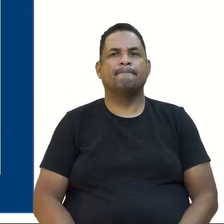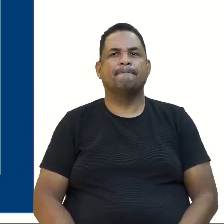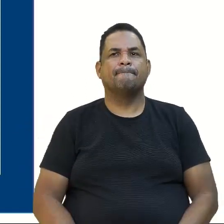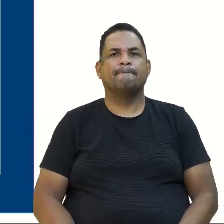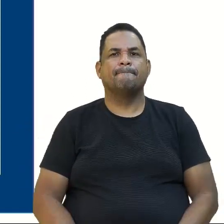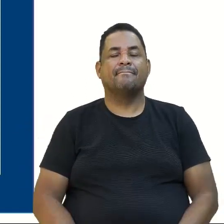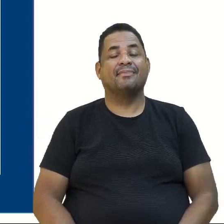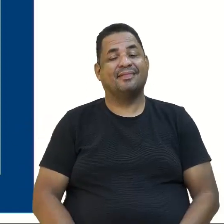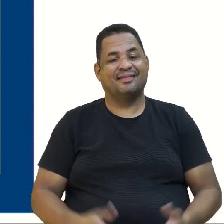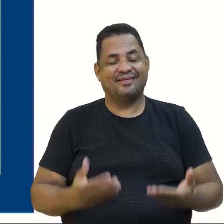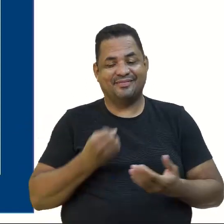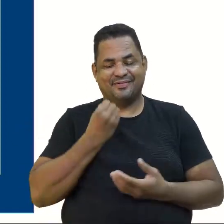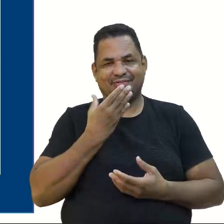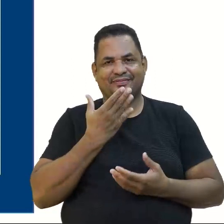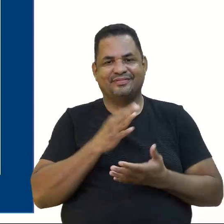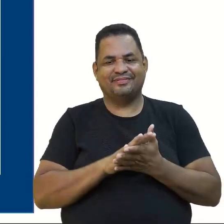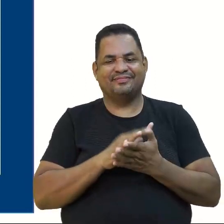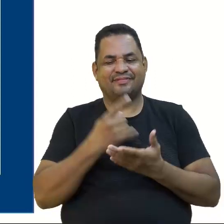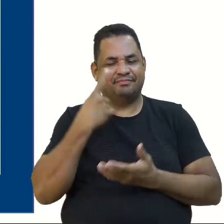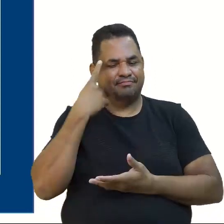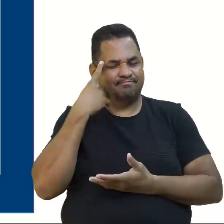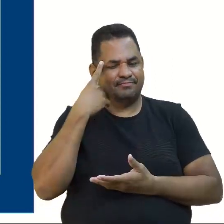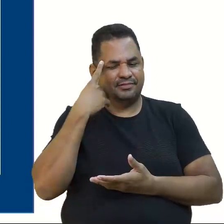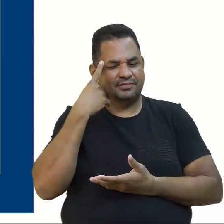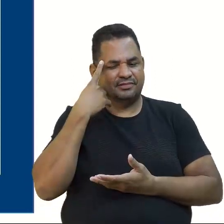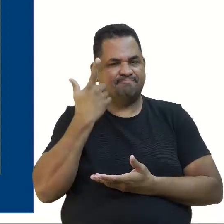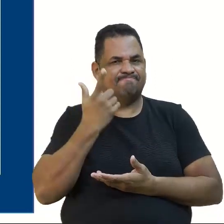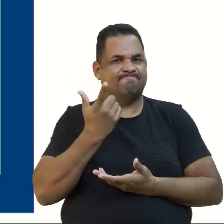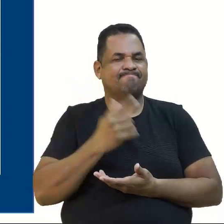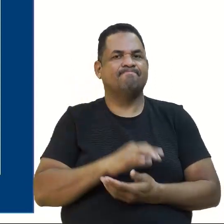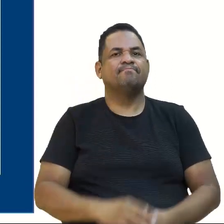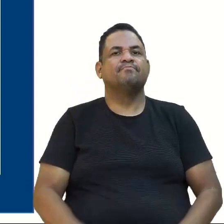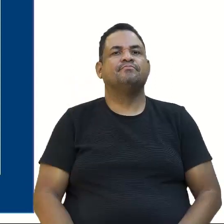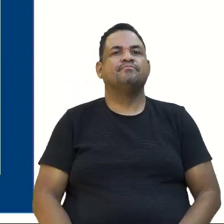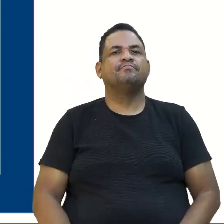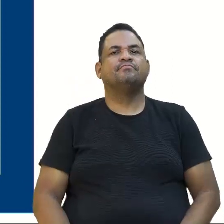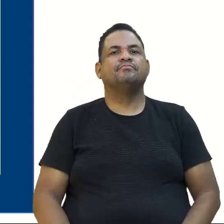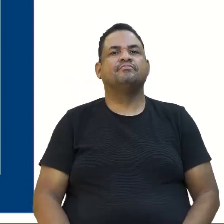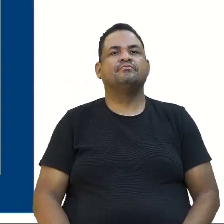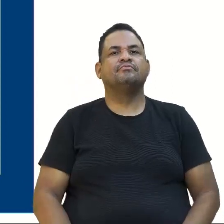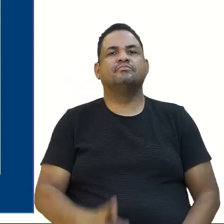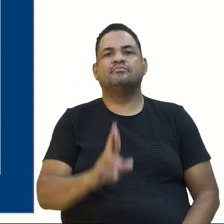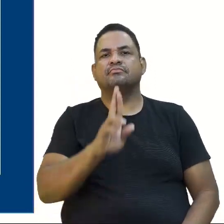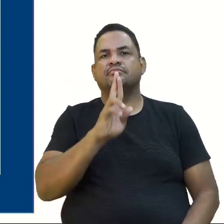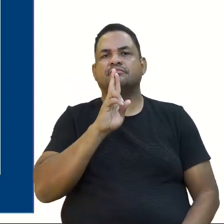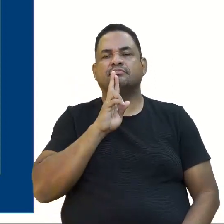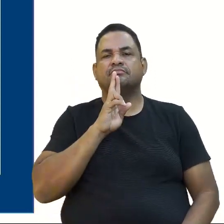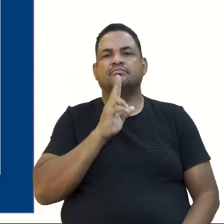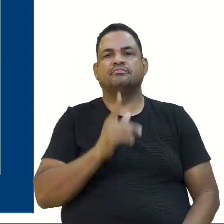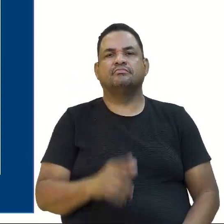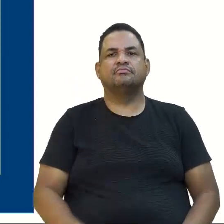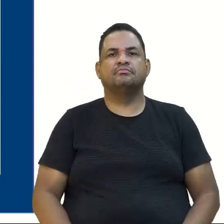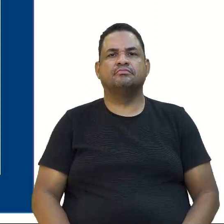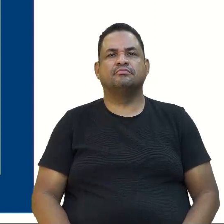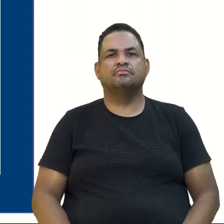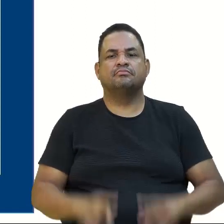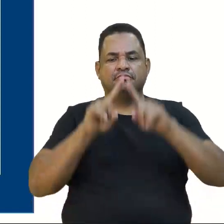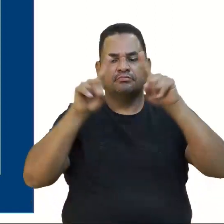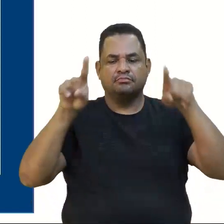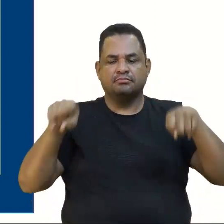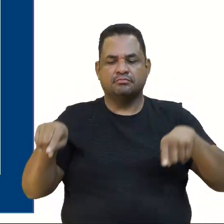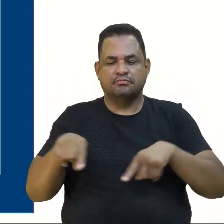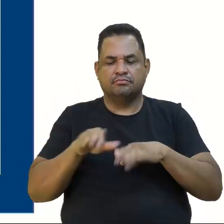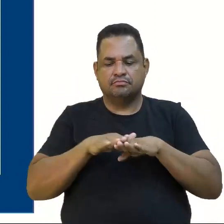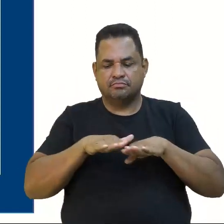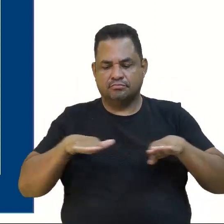Muito bem, a galera tá pensando e já se localizou. Vamos lá, então, para a resposta. Ali mostra o quadro, a mesa do professor,